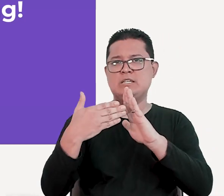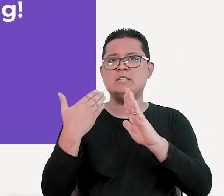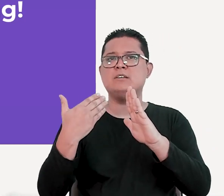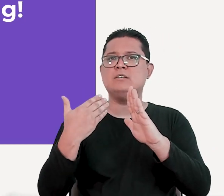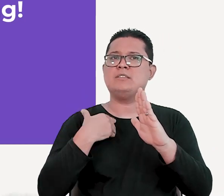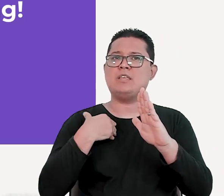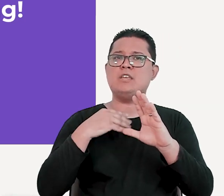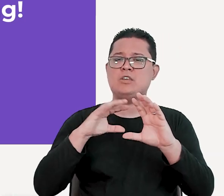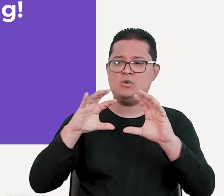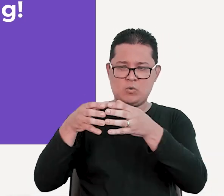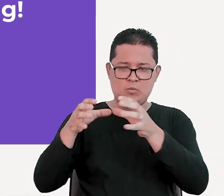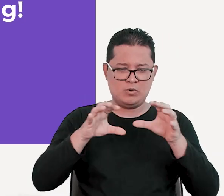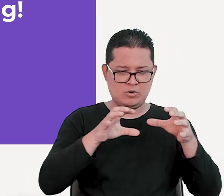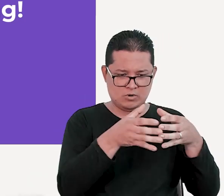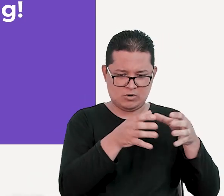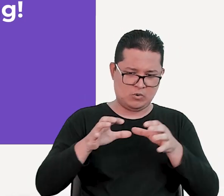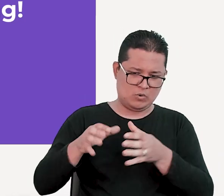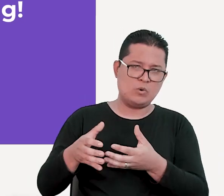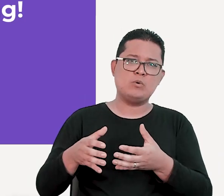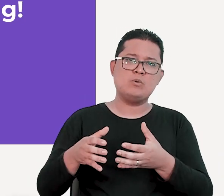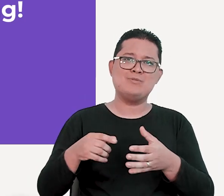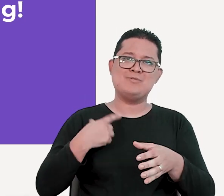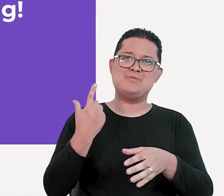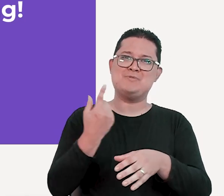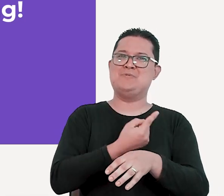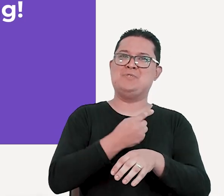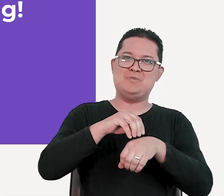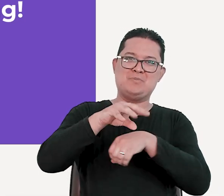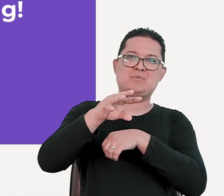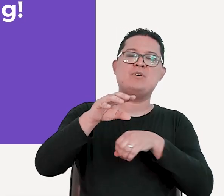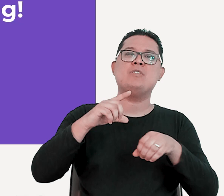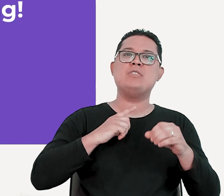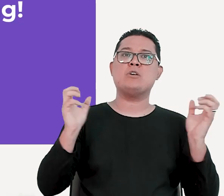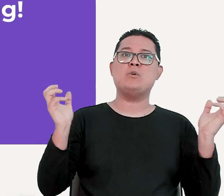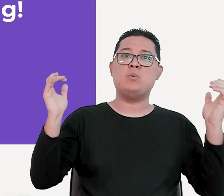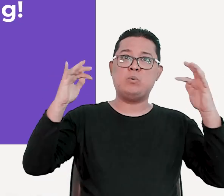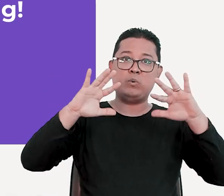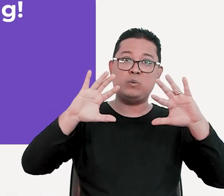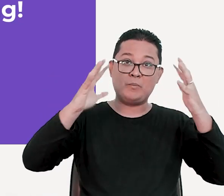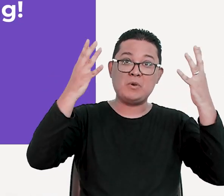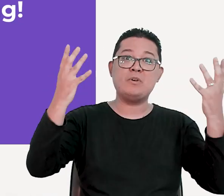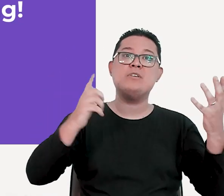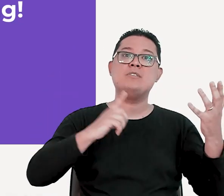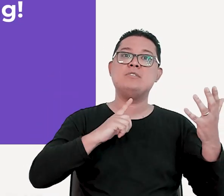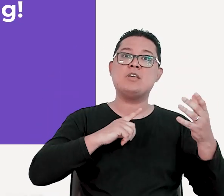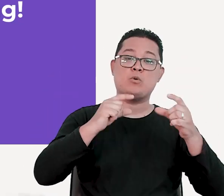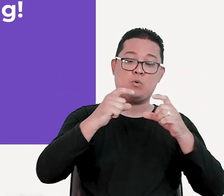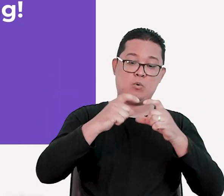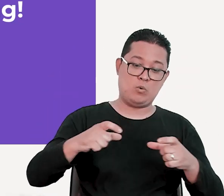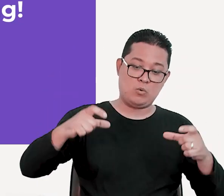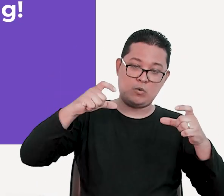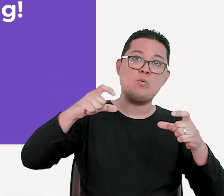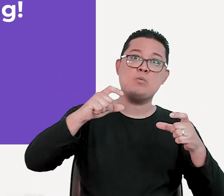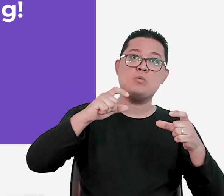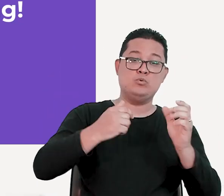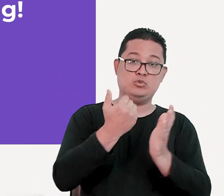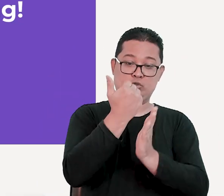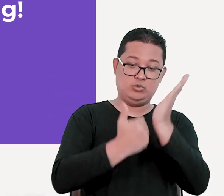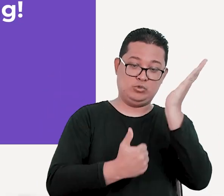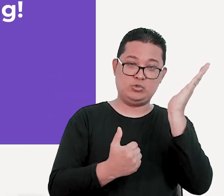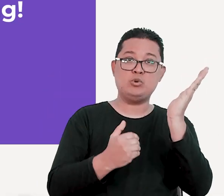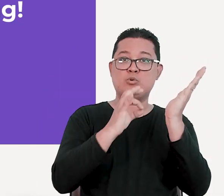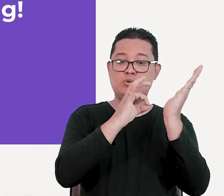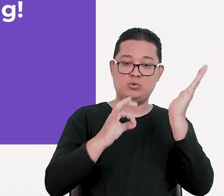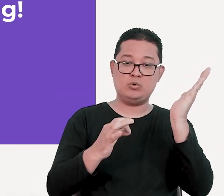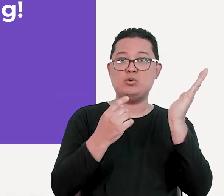outras comunidades que a gente também indica, eventos, tem muita coisa legal. Tem cupom de desconto para você que quer investir em cursos pagos,